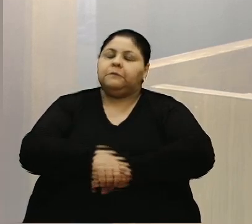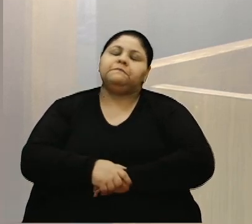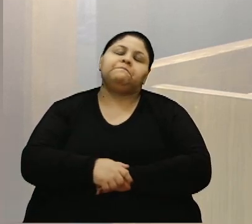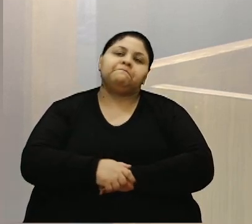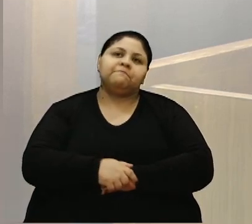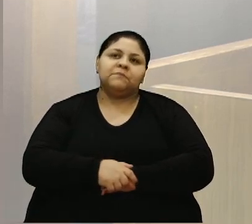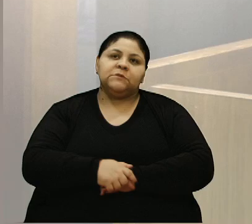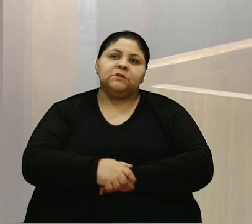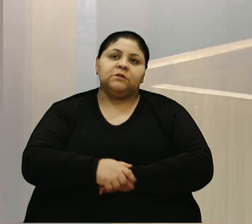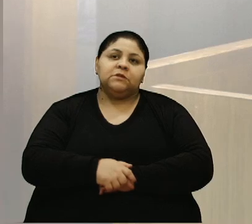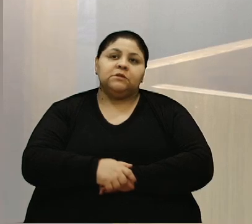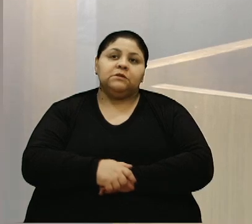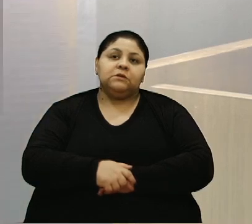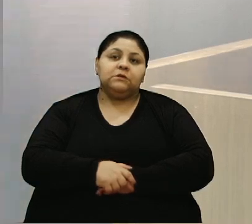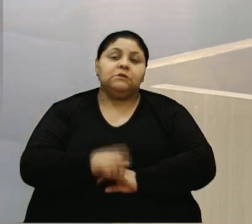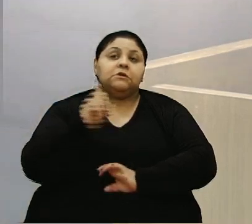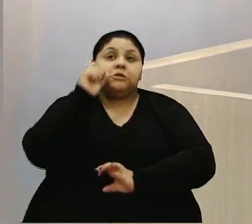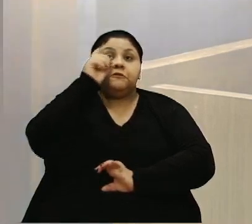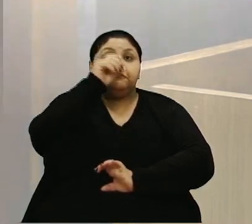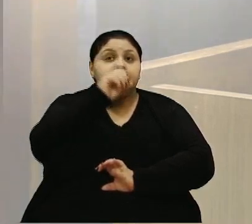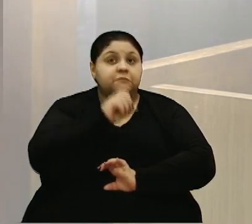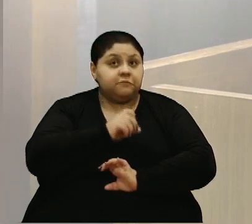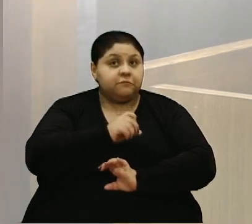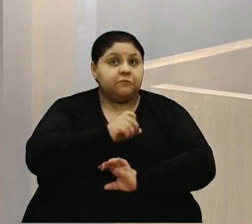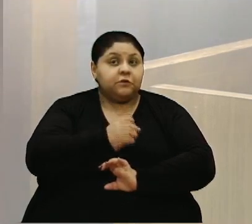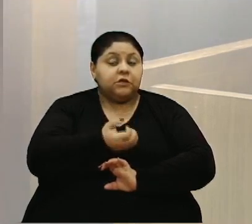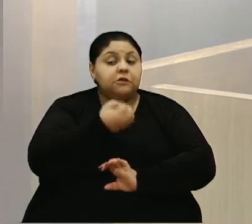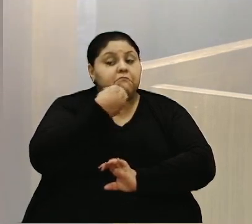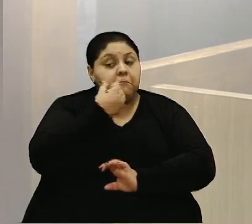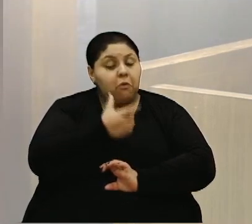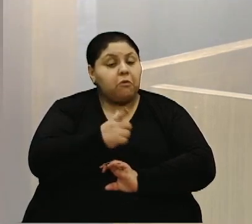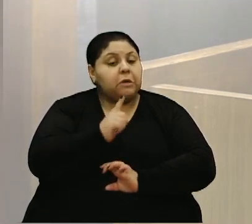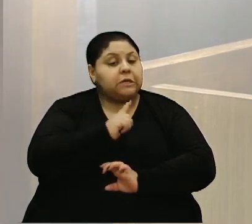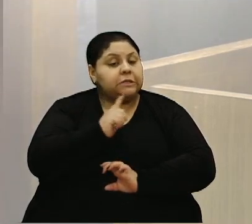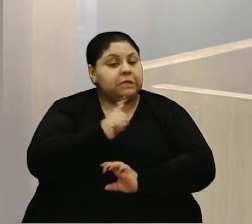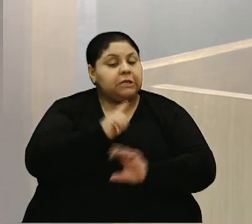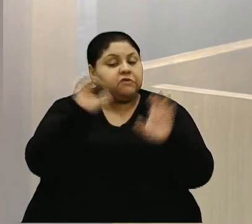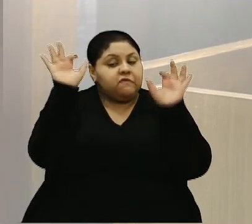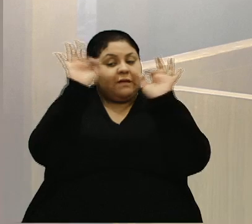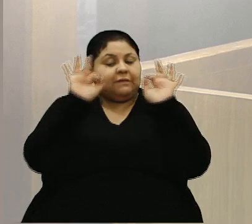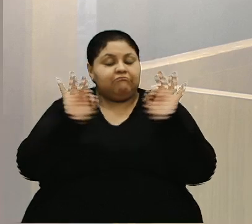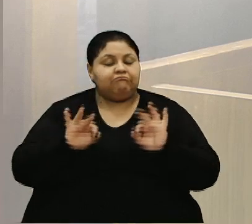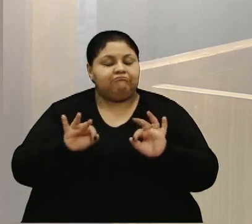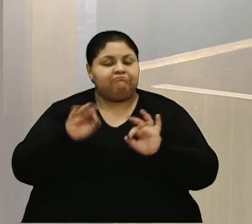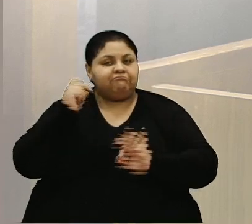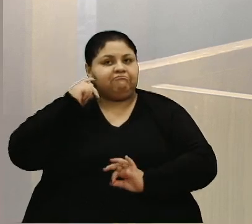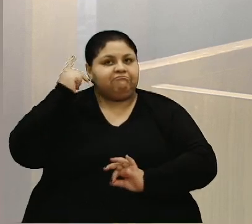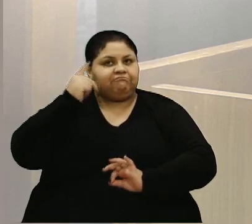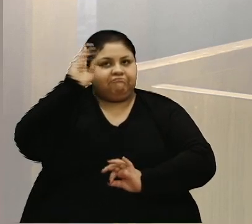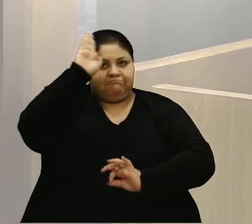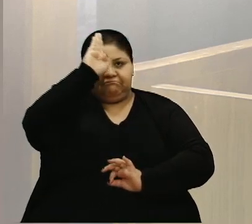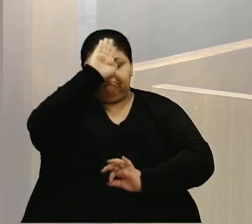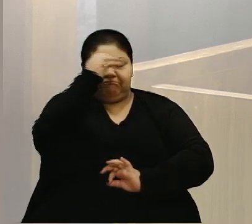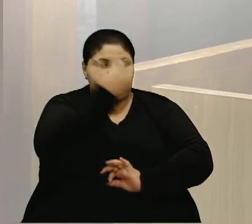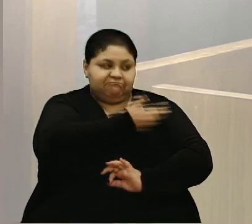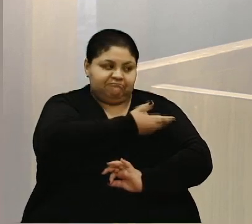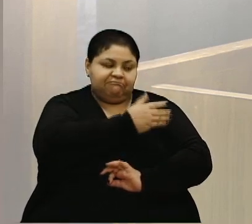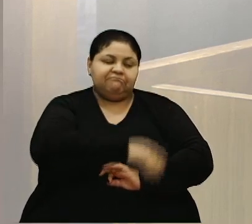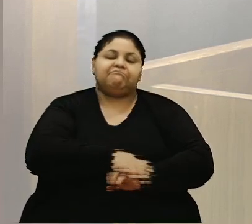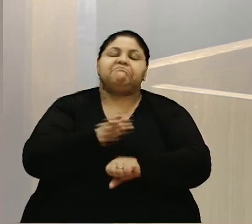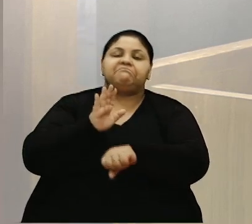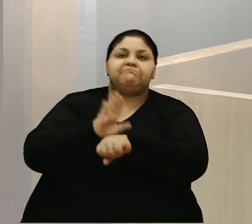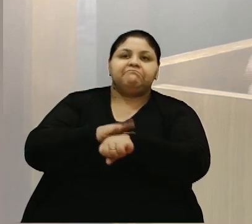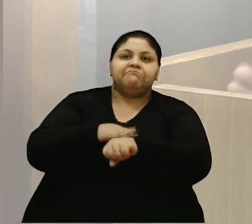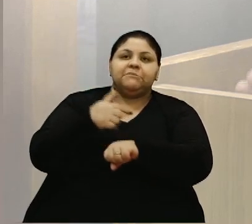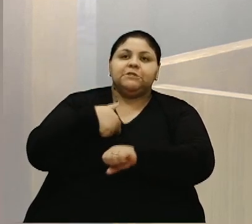meio raro, né? Mas ainda bem que eles existem, esses momentos, né? De grande felicidade, né, vereador Bressan? Um momento que eu